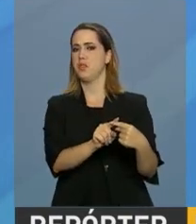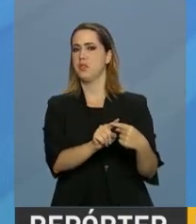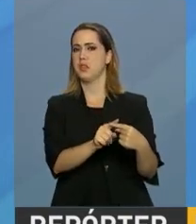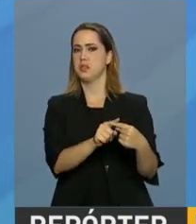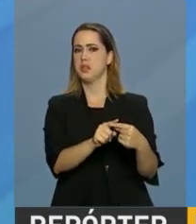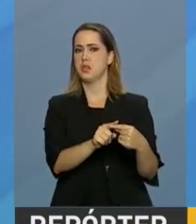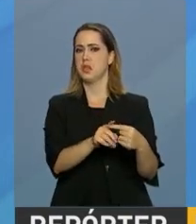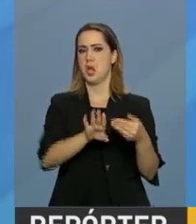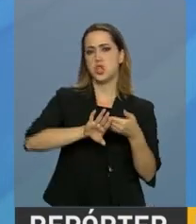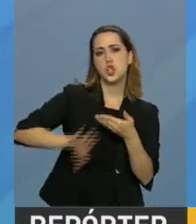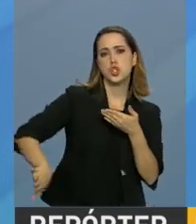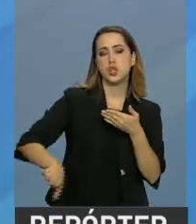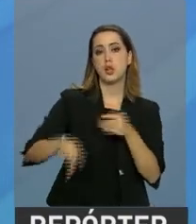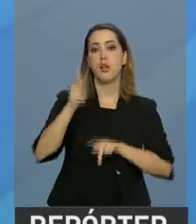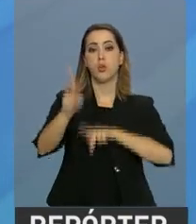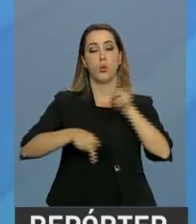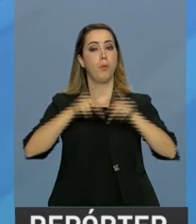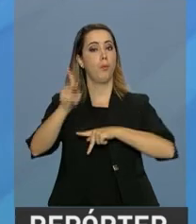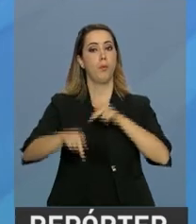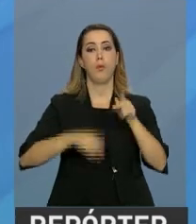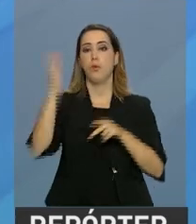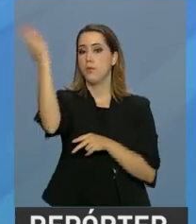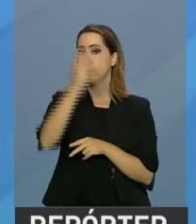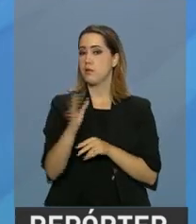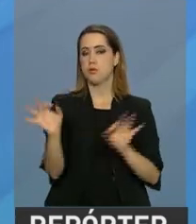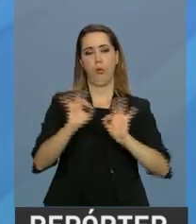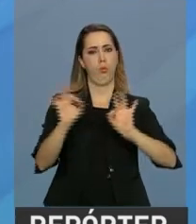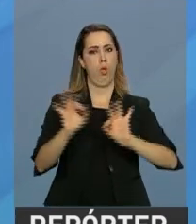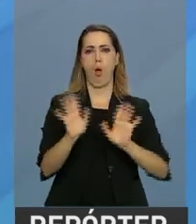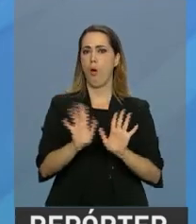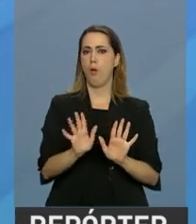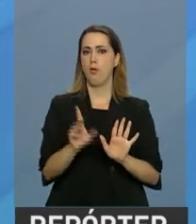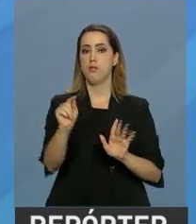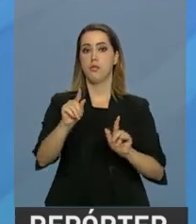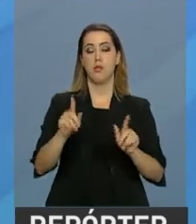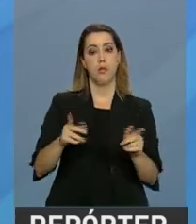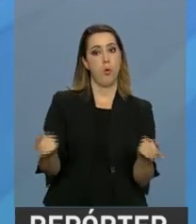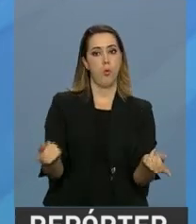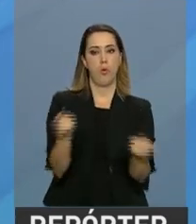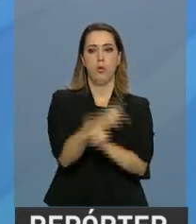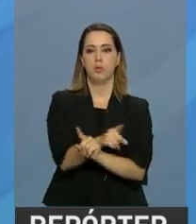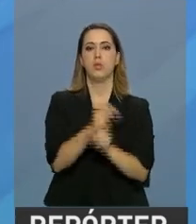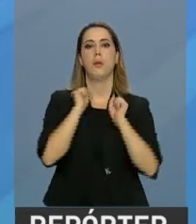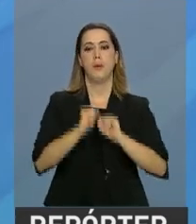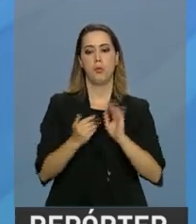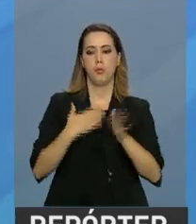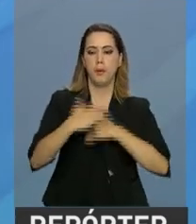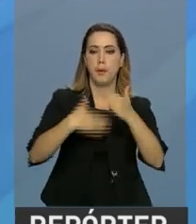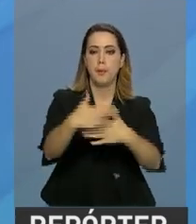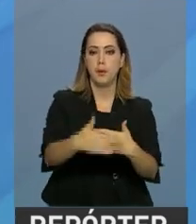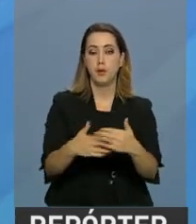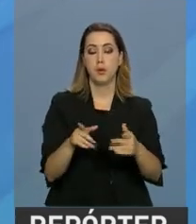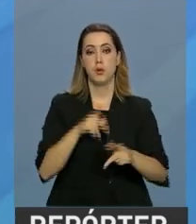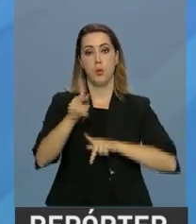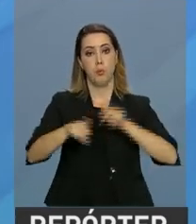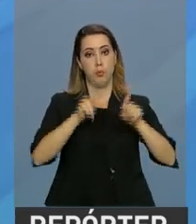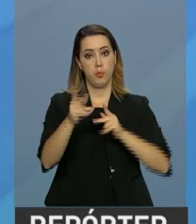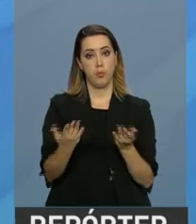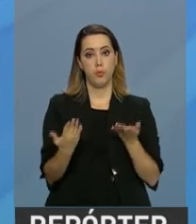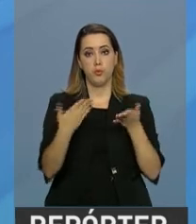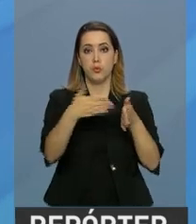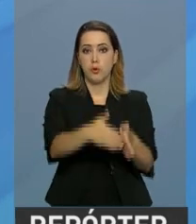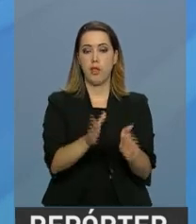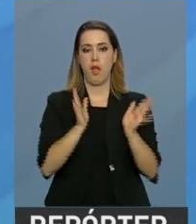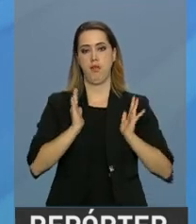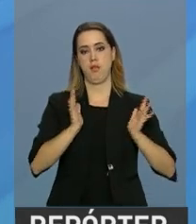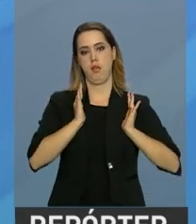tirar nada do povo brasileiro, muito pelo contrário, de poder acelerar o acesso da nossa gente a essas